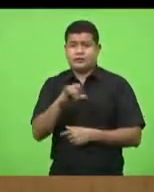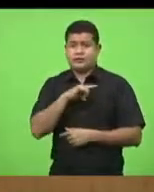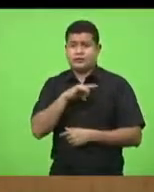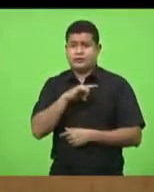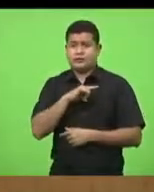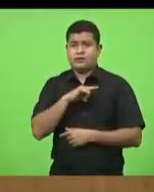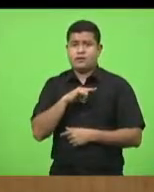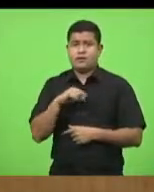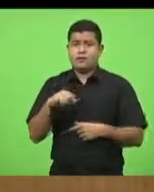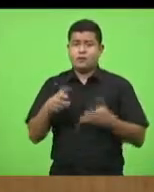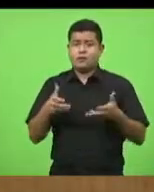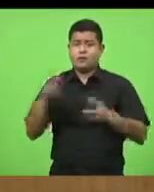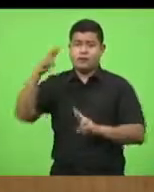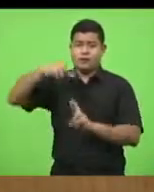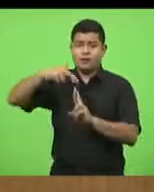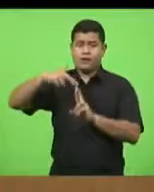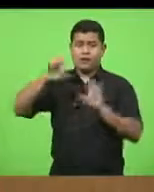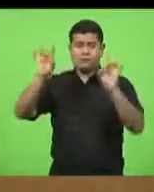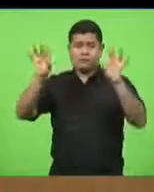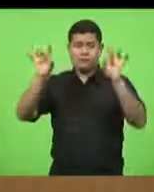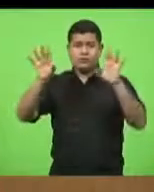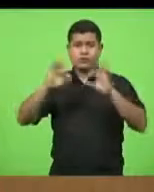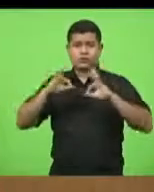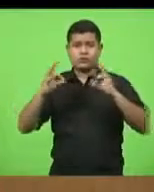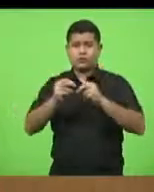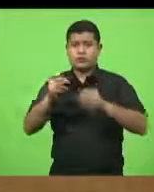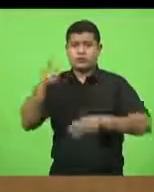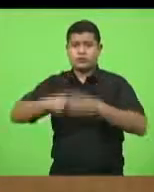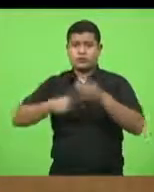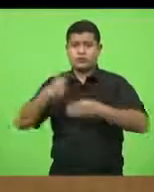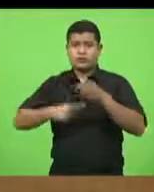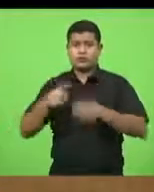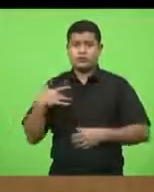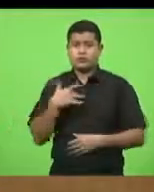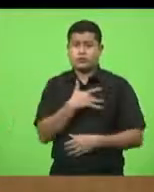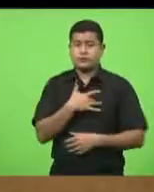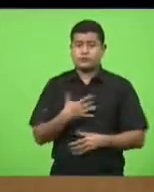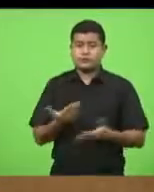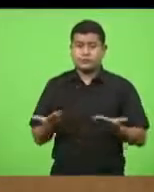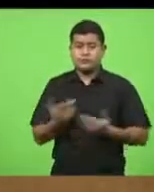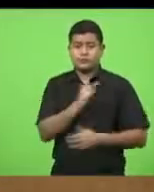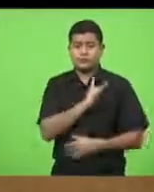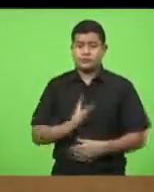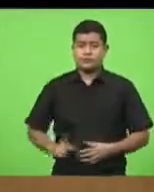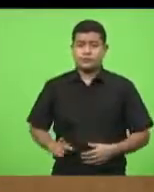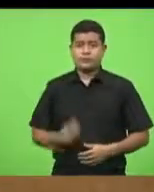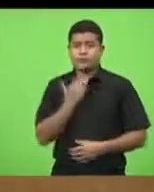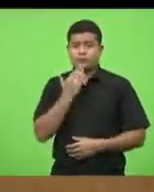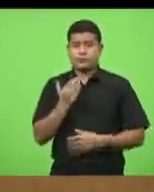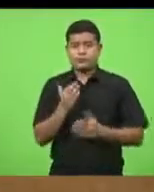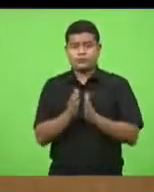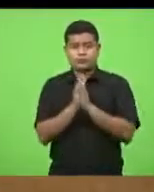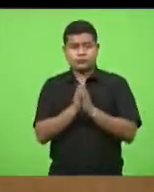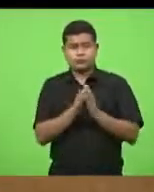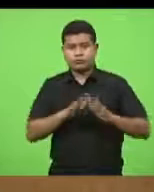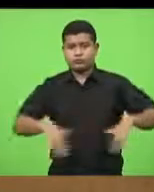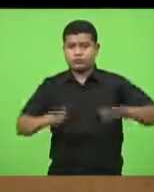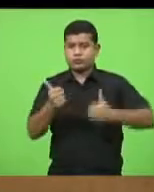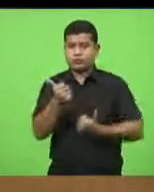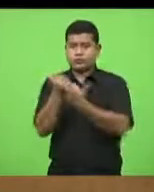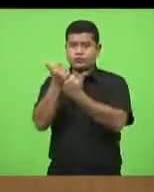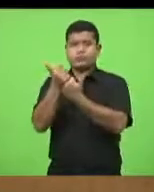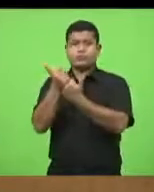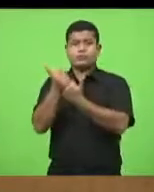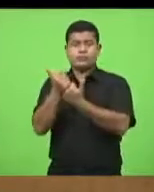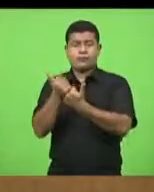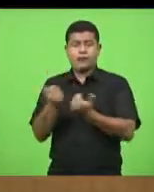fazer uma referência especial a todos os membros da Comissão de Saúde. Então, senhor presidente, peço o apoio dos senhores deputados e das senhoras deputadas